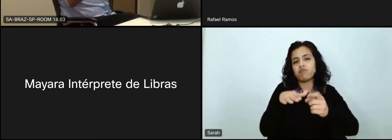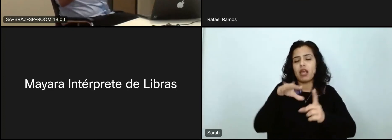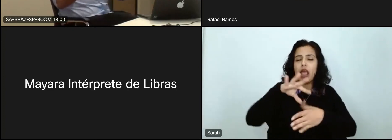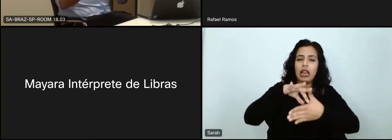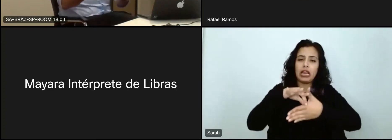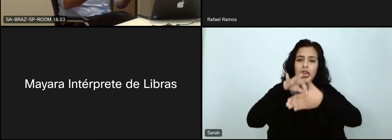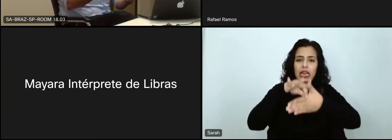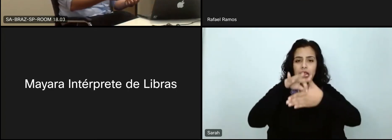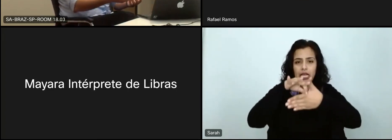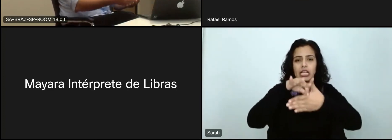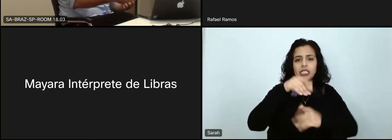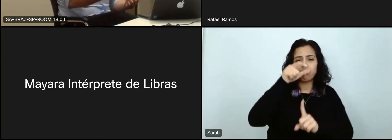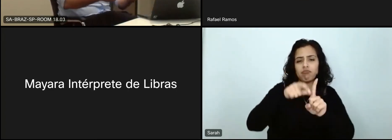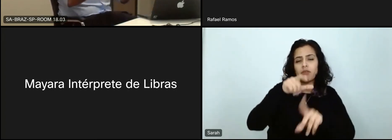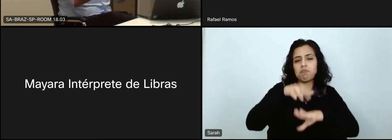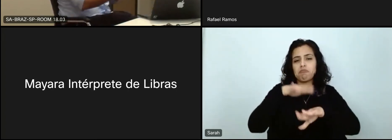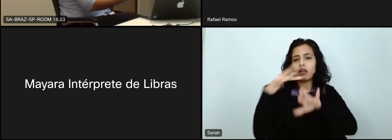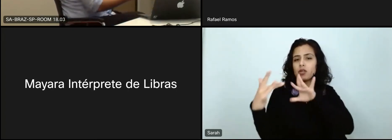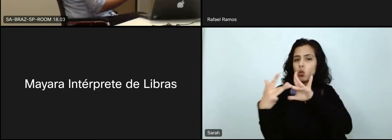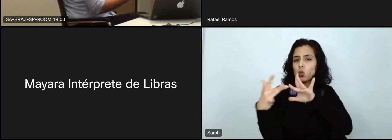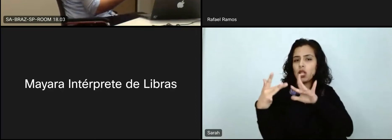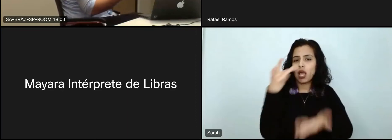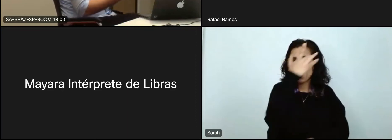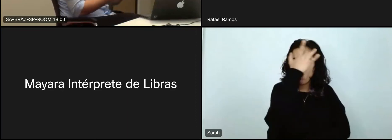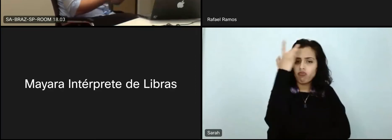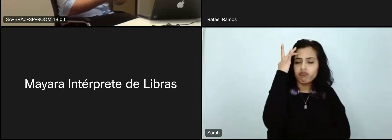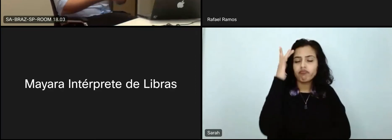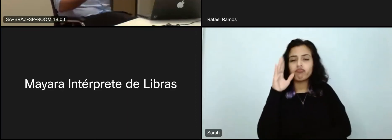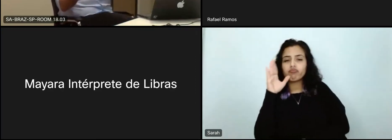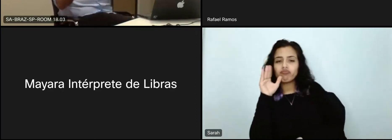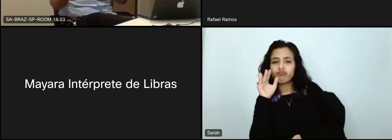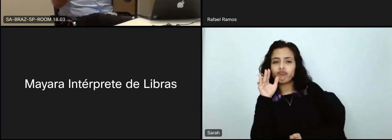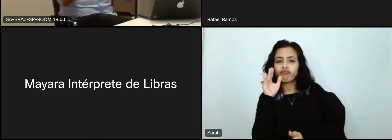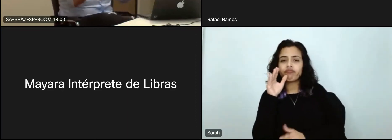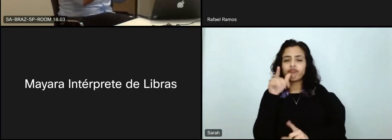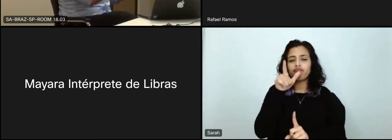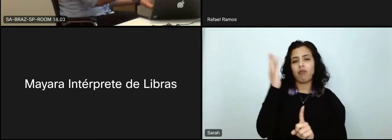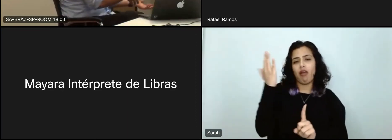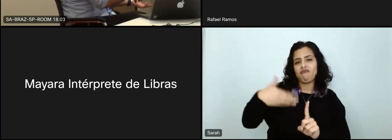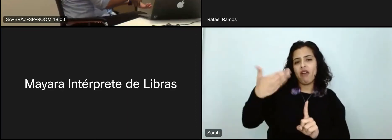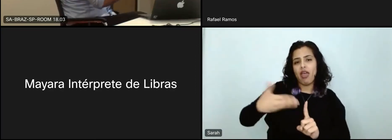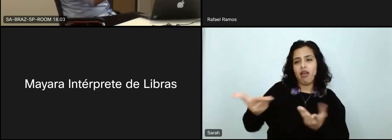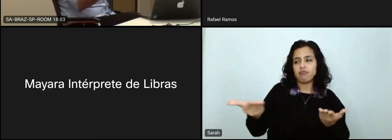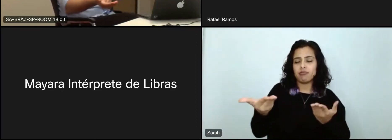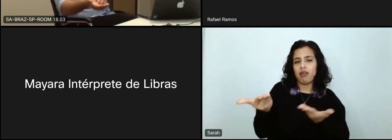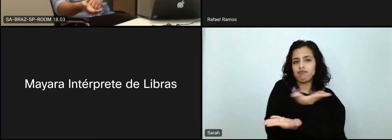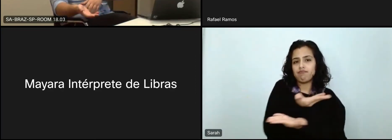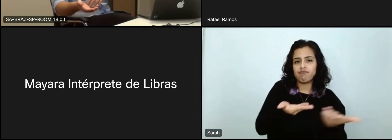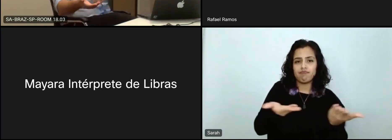porque são as pessoas que estão mais em contato com a gente, as pessoas que a gente tem como referência, e a gente acaba, consciente